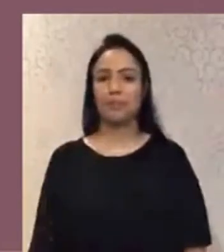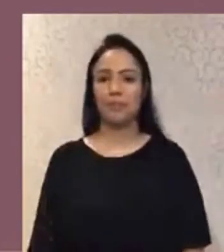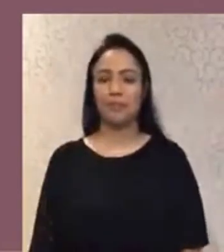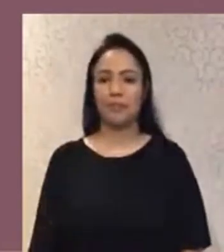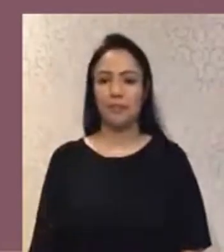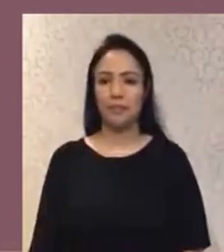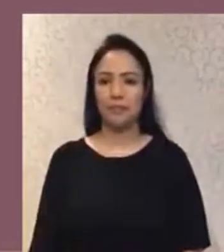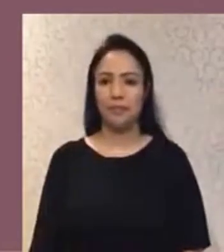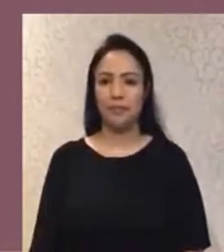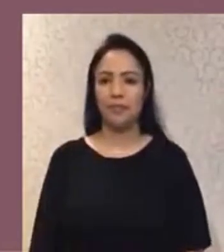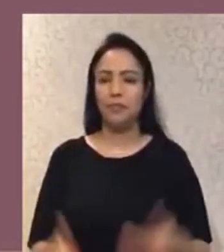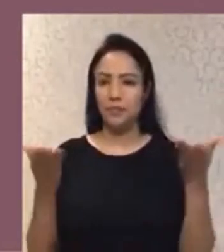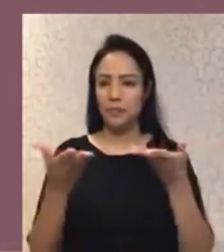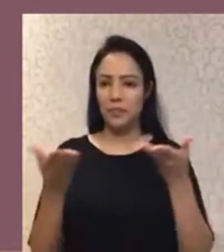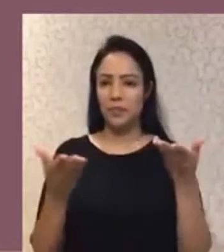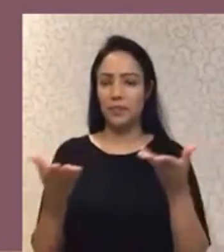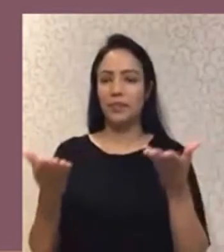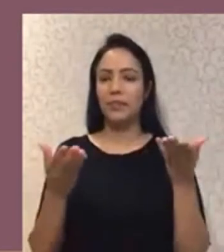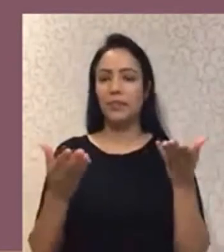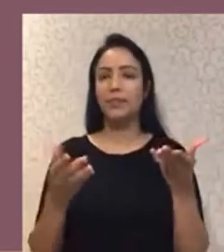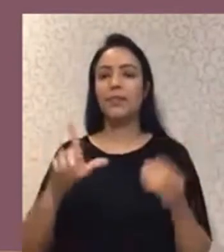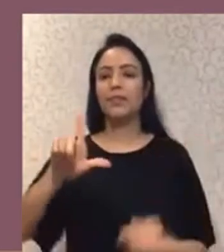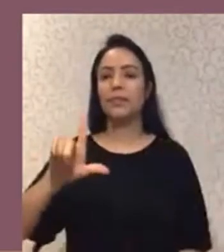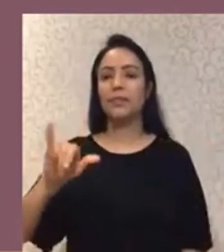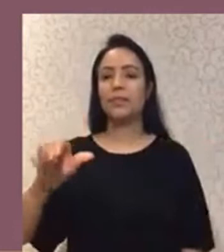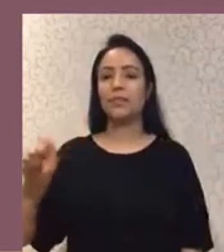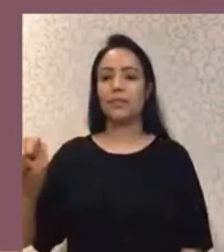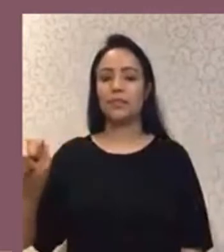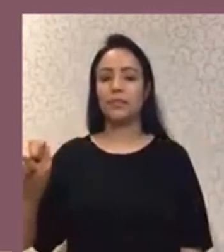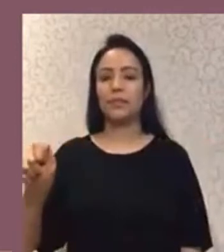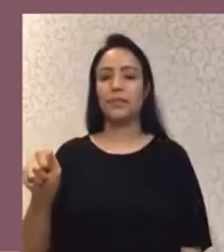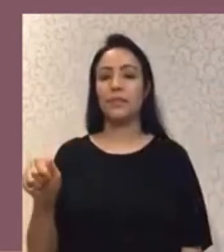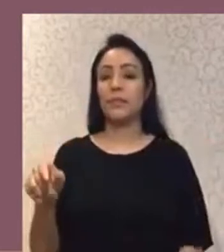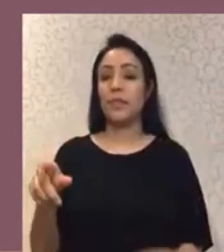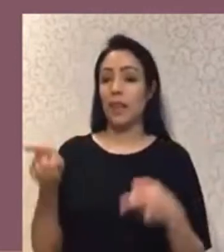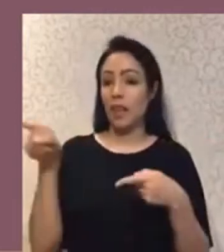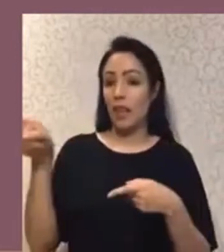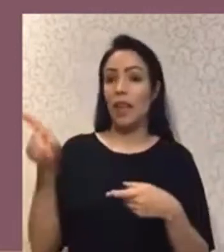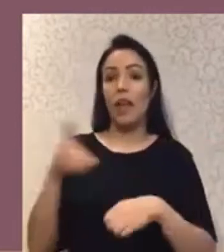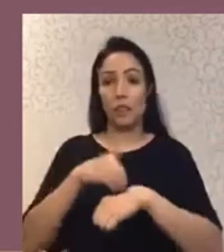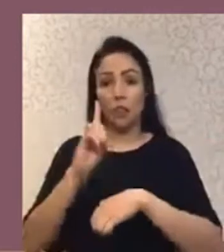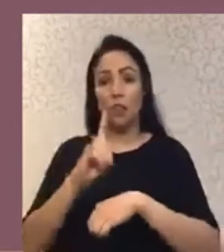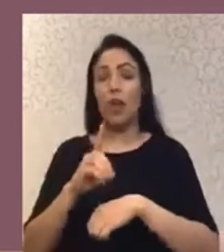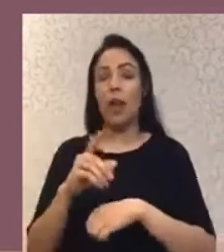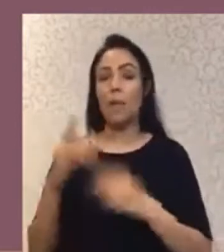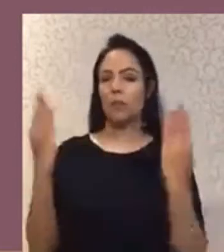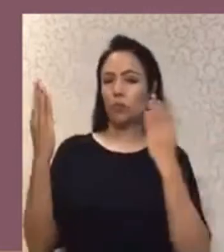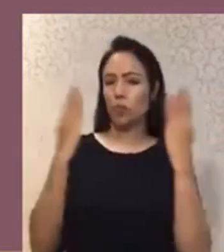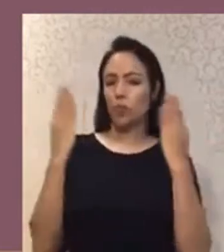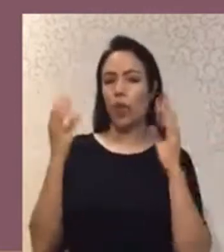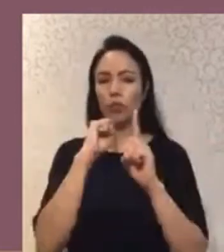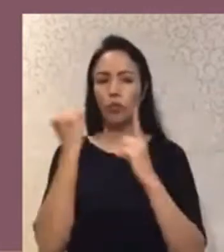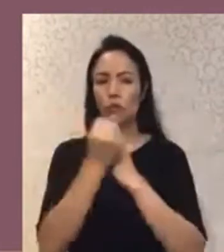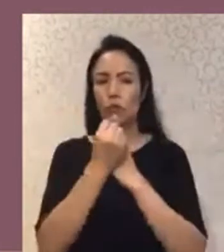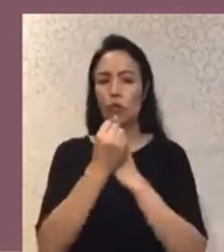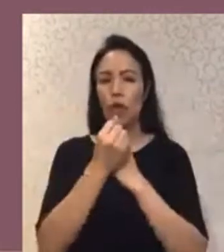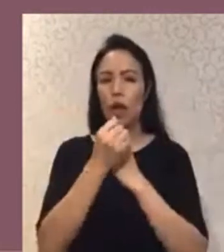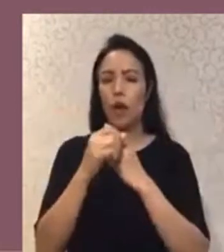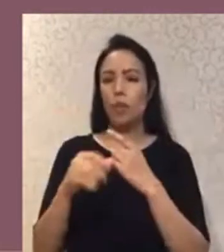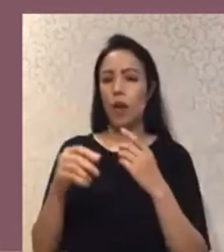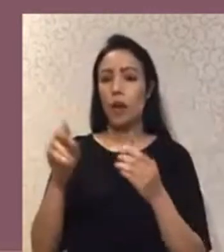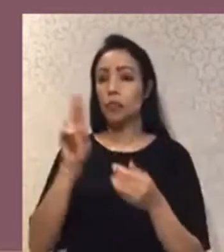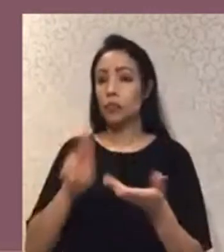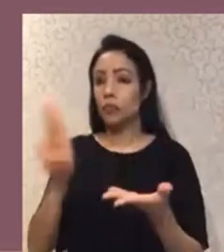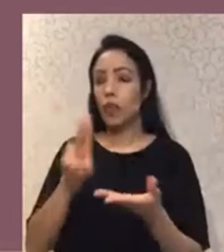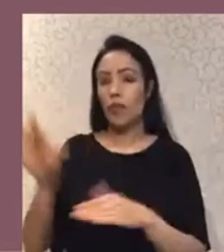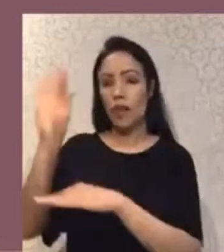Agora eu vou passar a palavra para a Lia. A Lia é doutora em Psicologia Social pela Universidade Federal de São Carlos, com estágio e